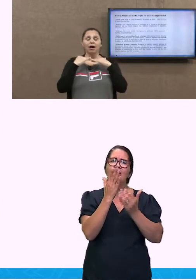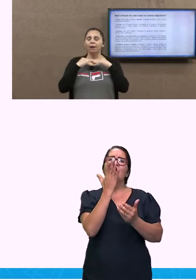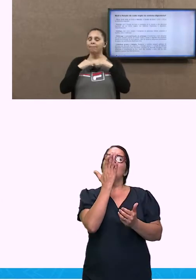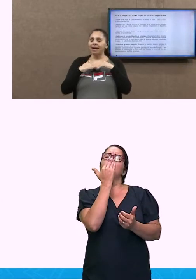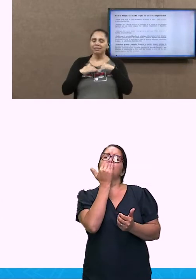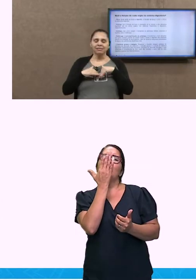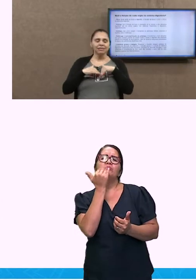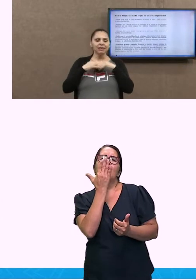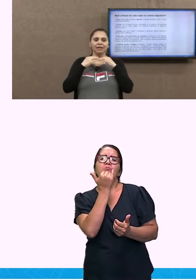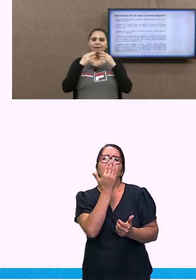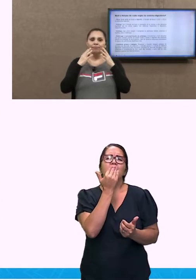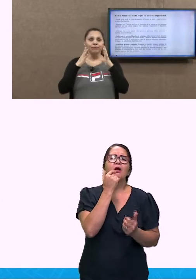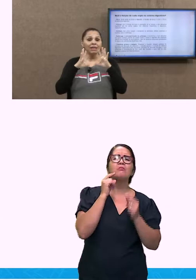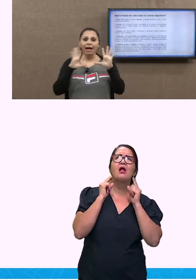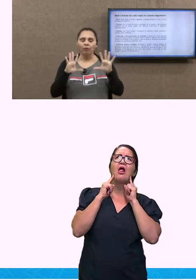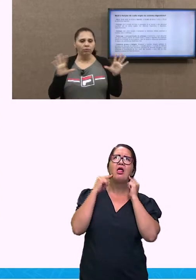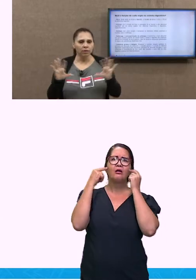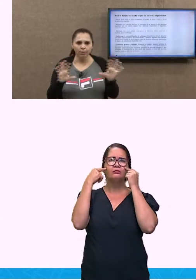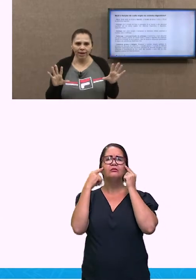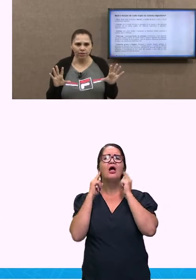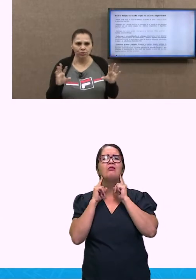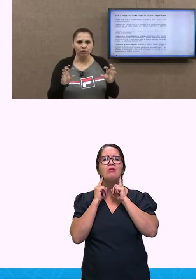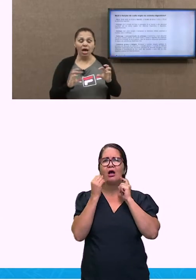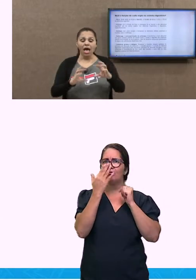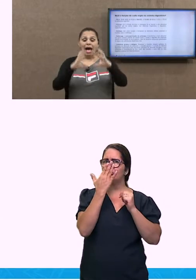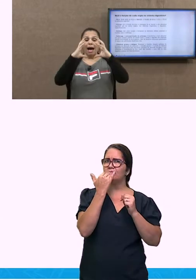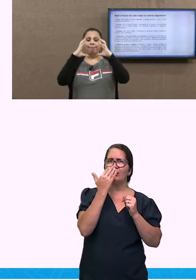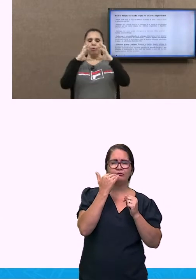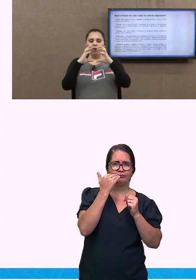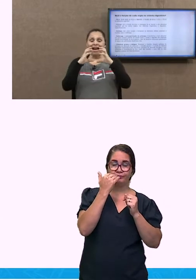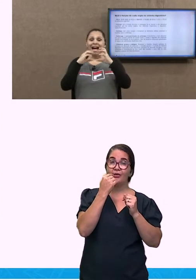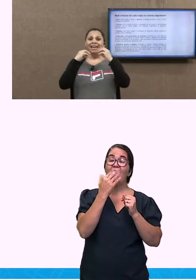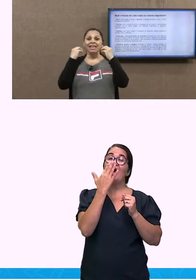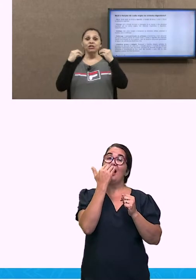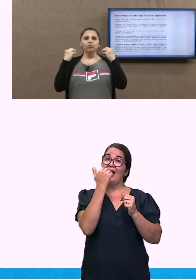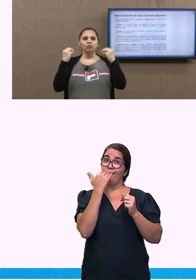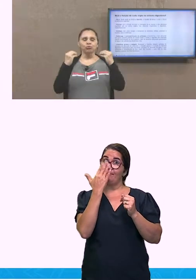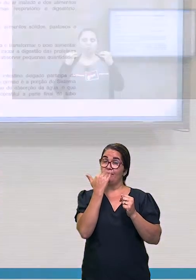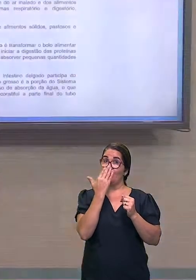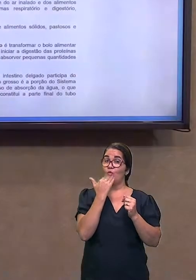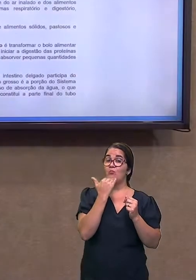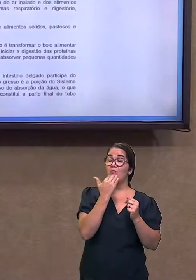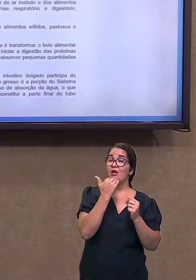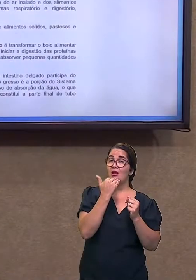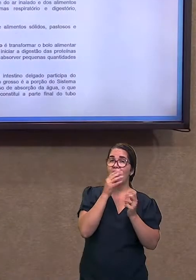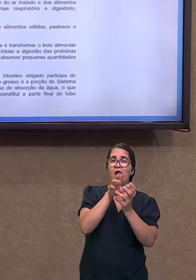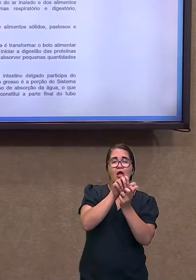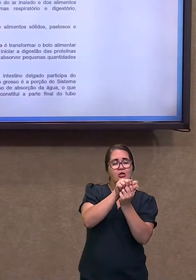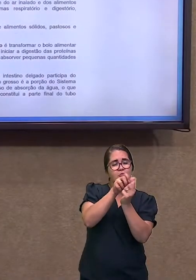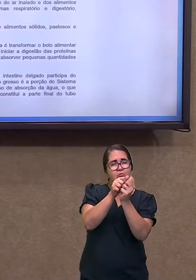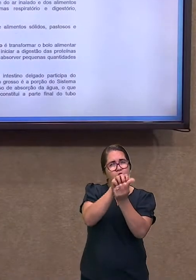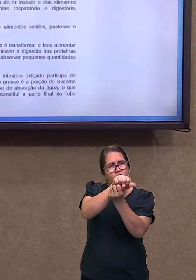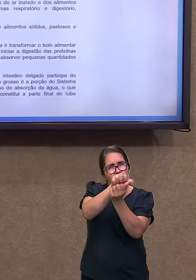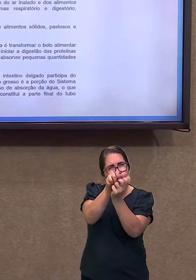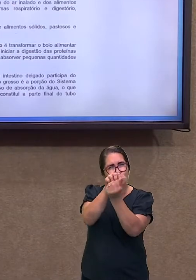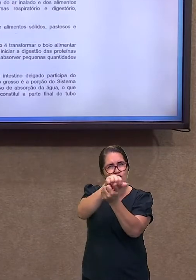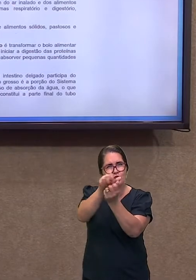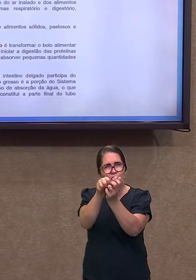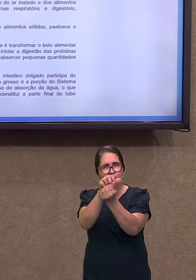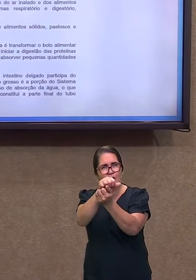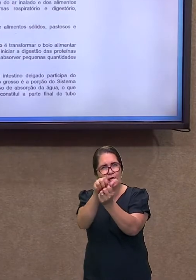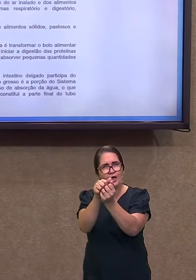palato, maxila. Não é isso. A boca, além disso tudo, dessa estrutura toda, né, ela vai ter